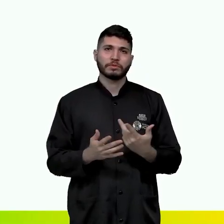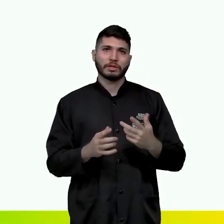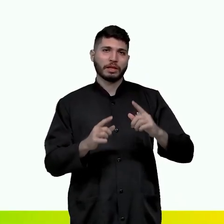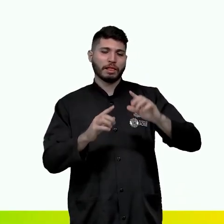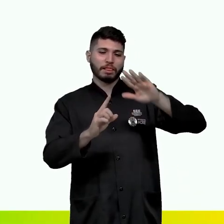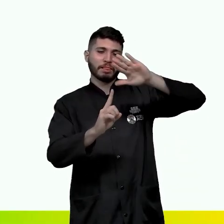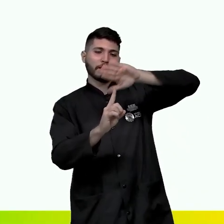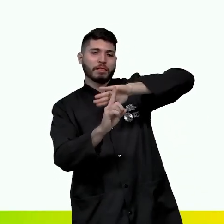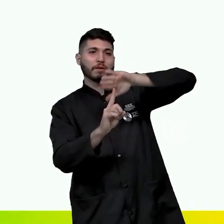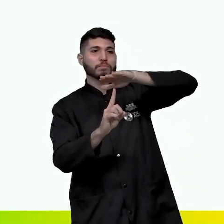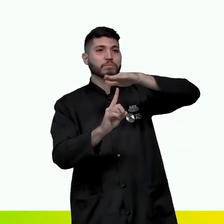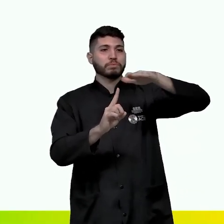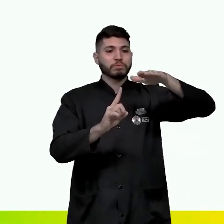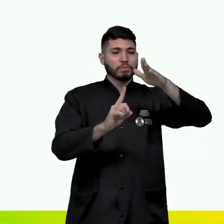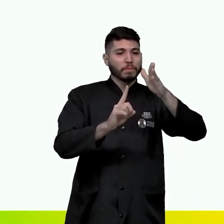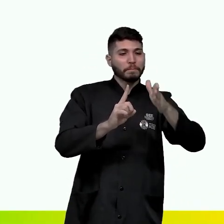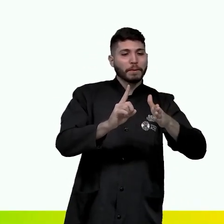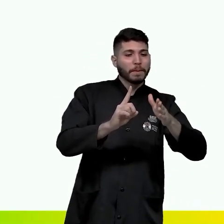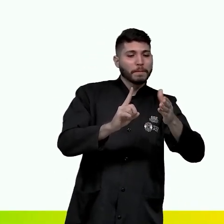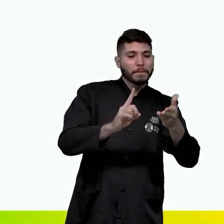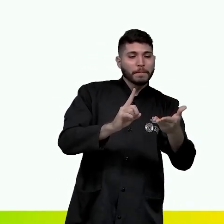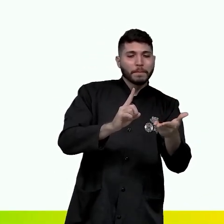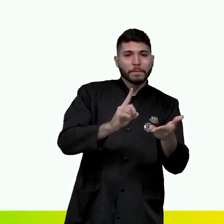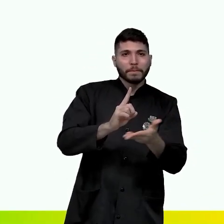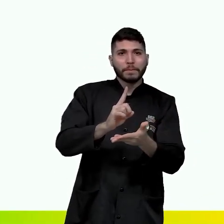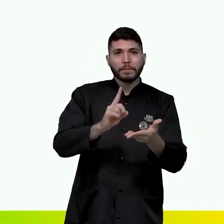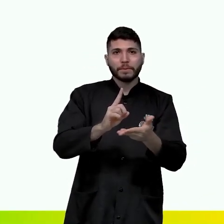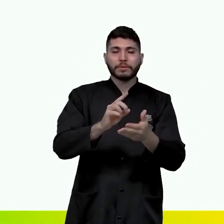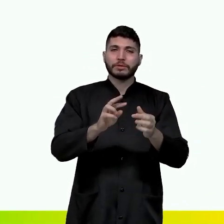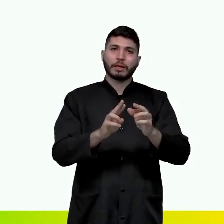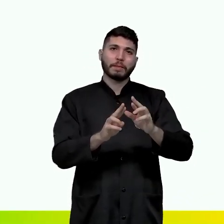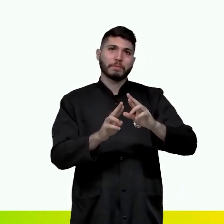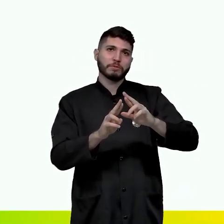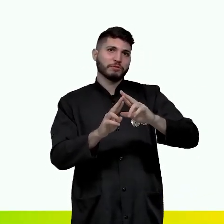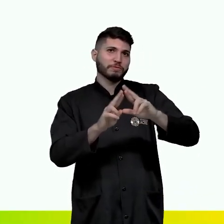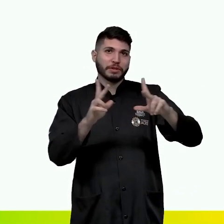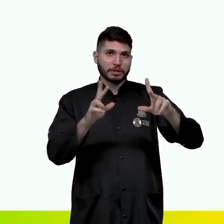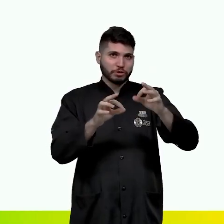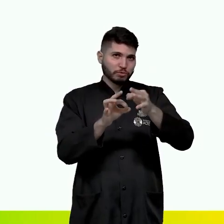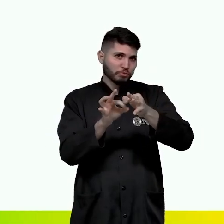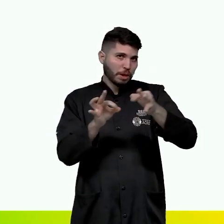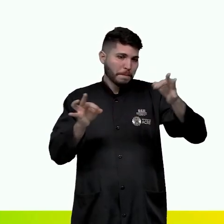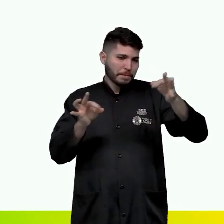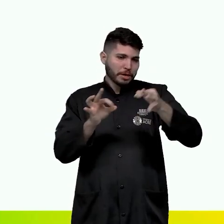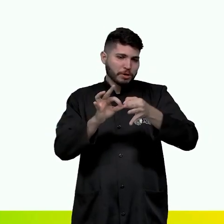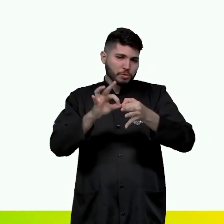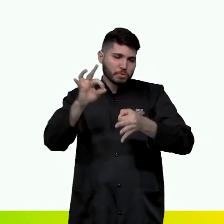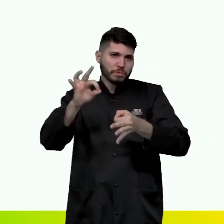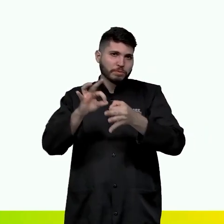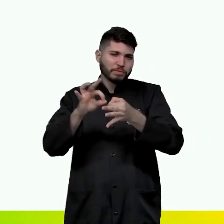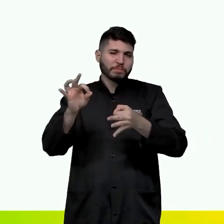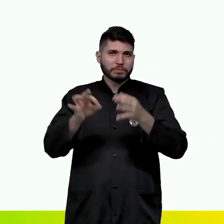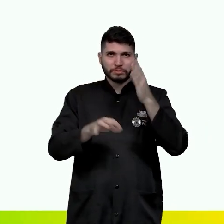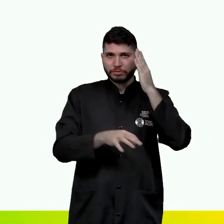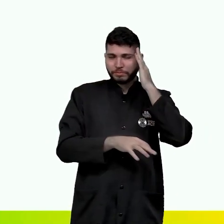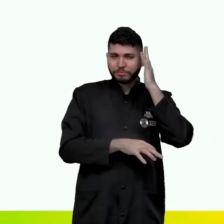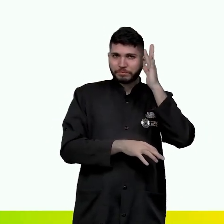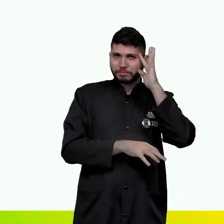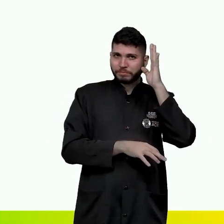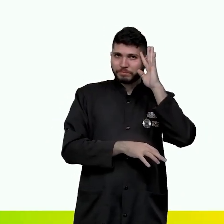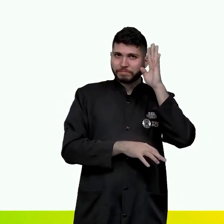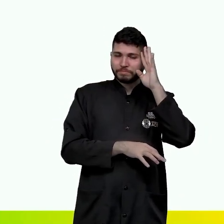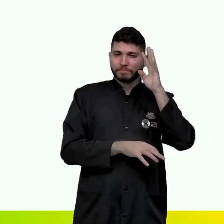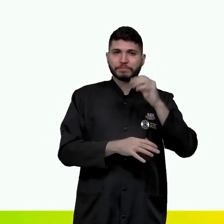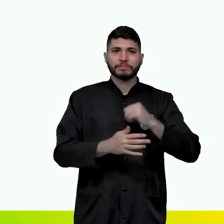que todos os lados dele meçam x, ok? Todos, inclusive aqui atrás. Se